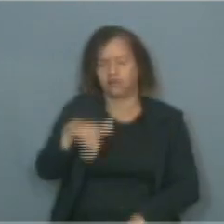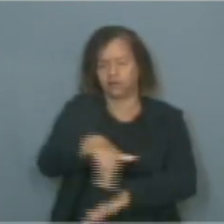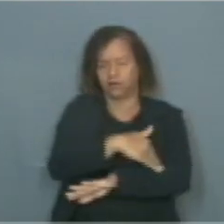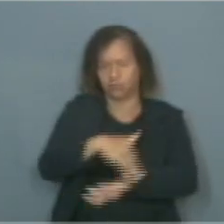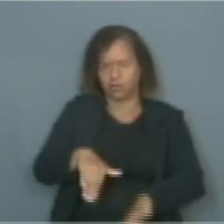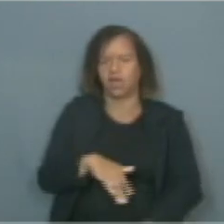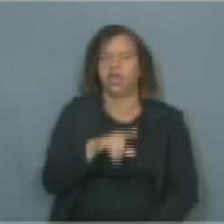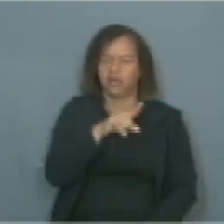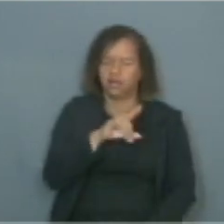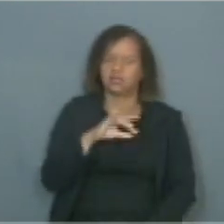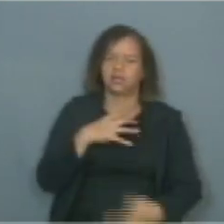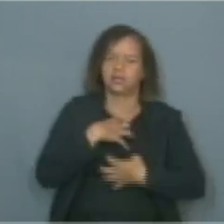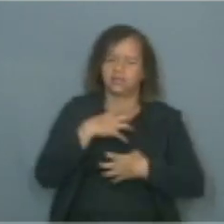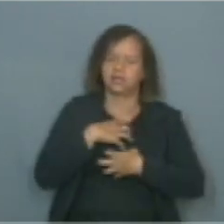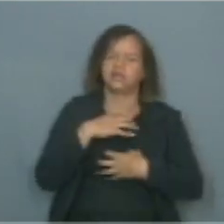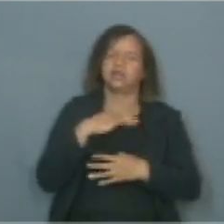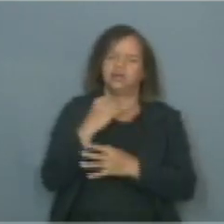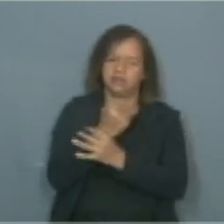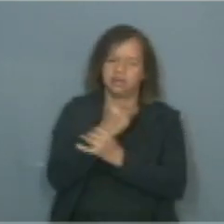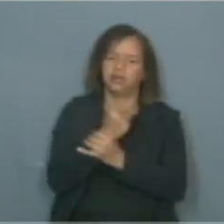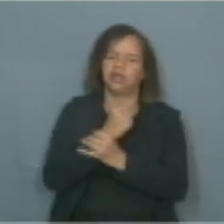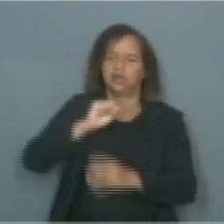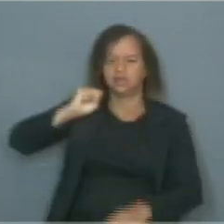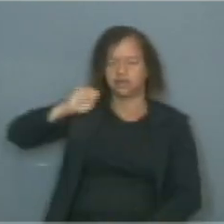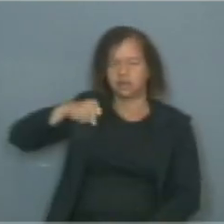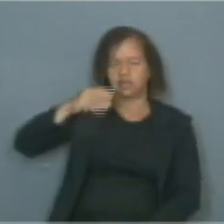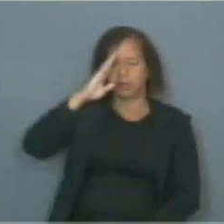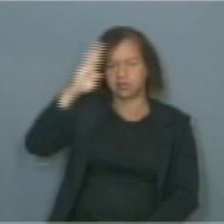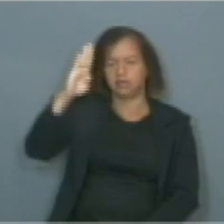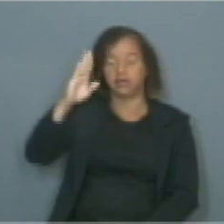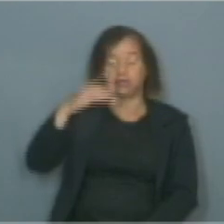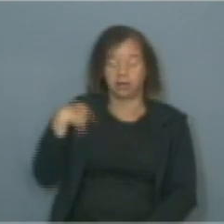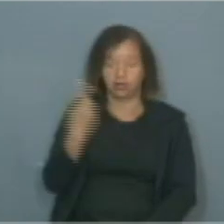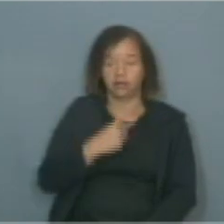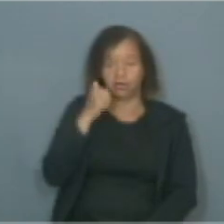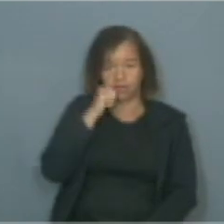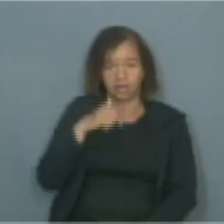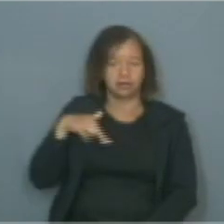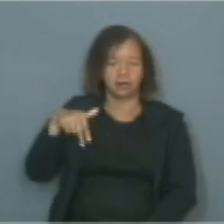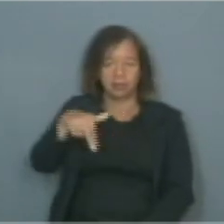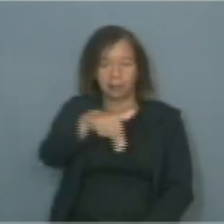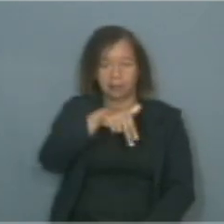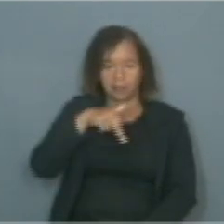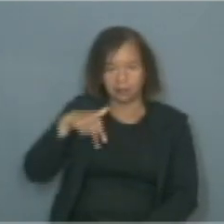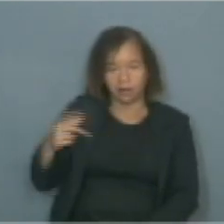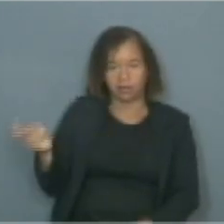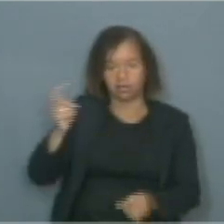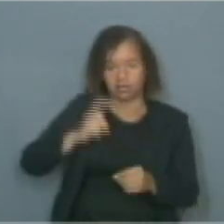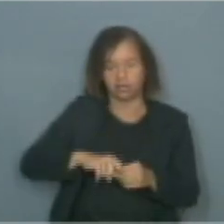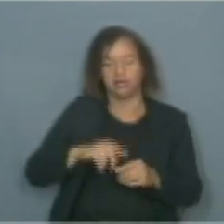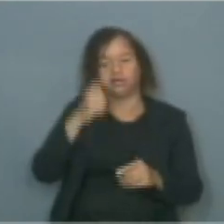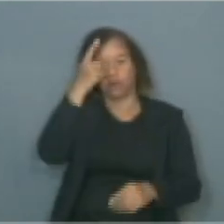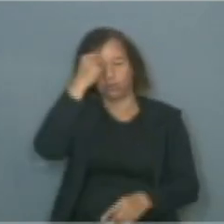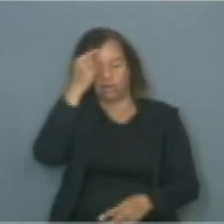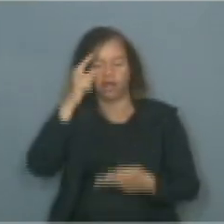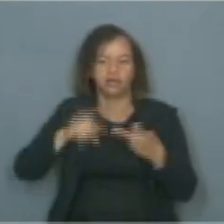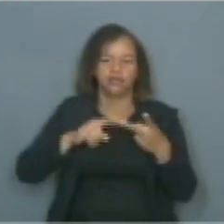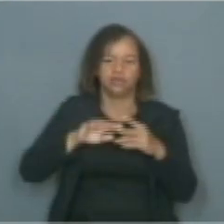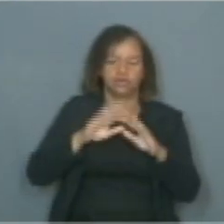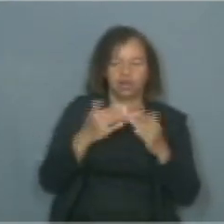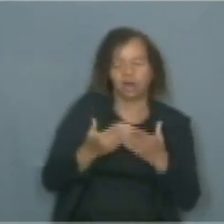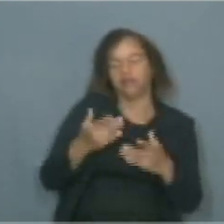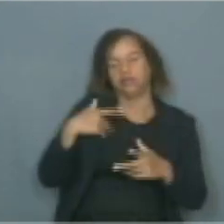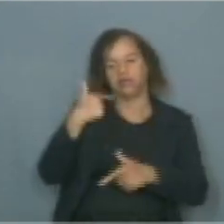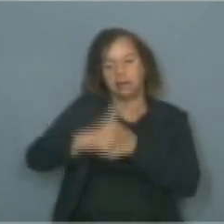isso traz uma sensação de segurança, sim, principalmente para mulheres que precisam circular quando voltam das suas faculdades, das suas escolas, dos